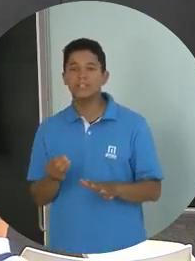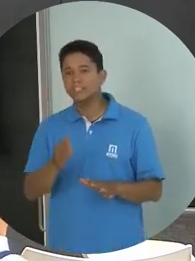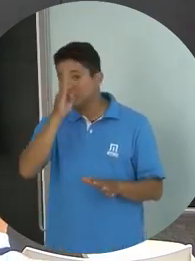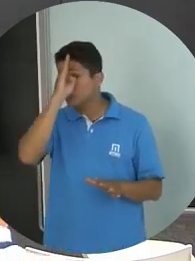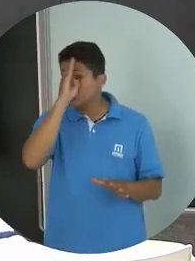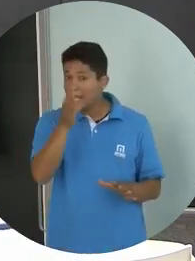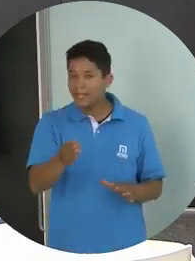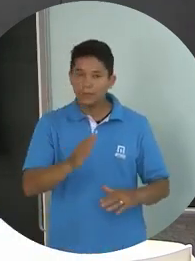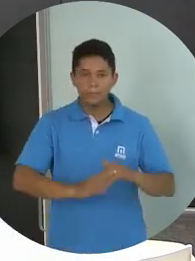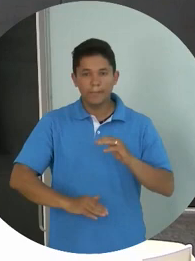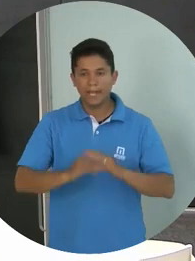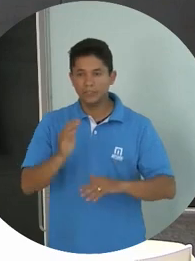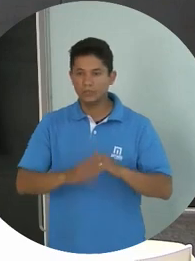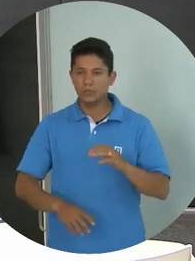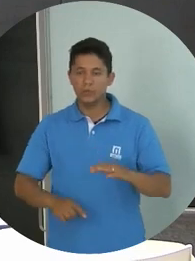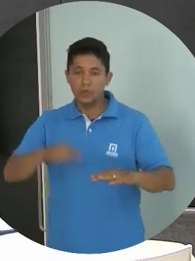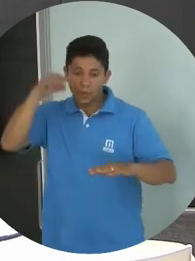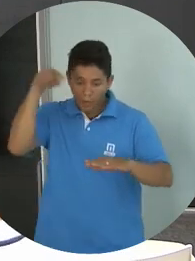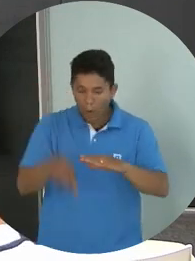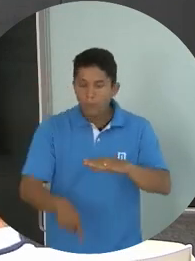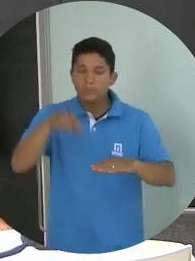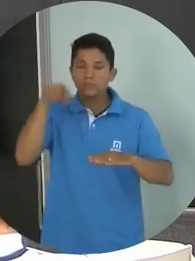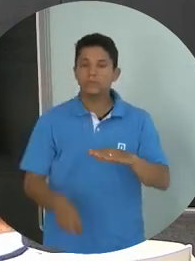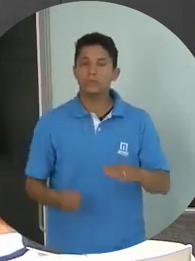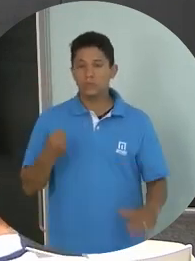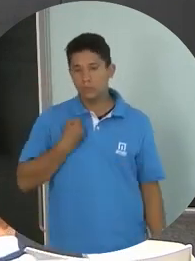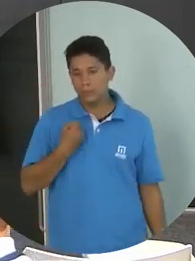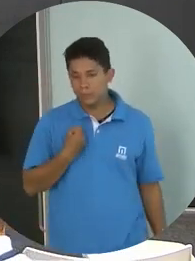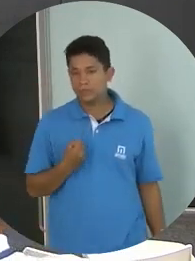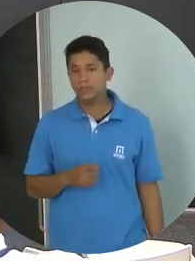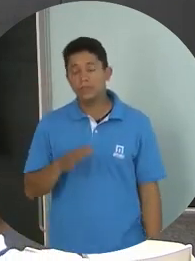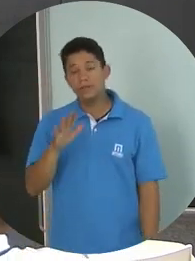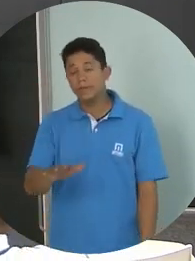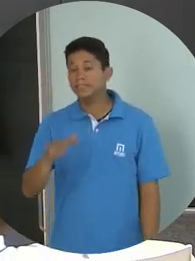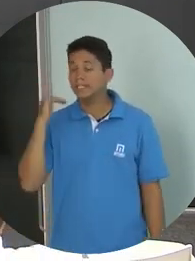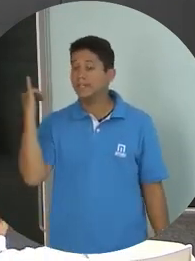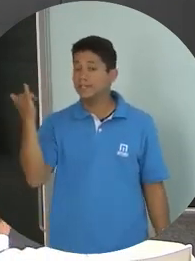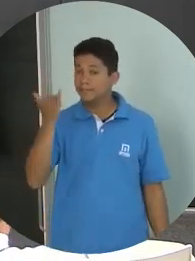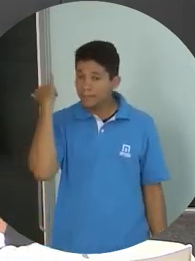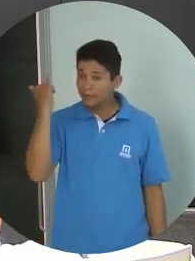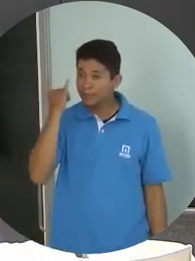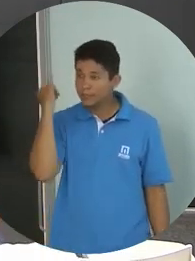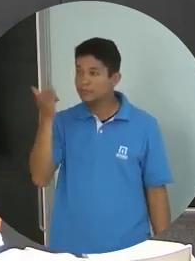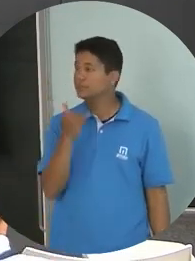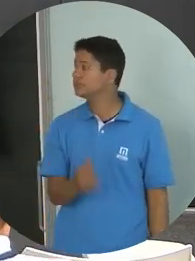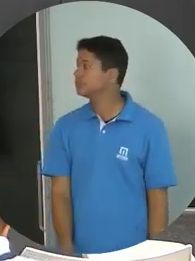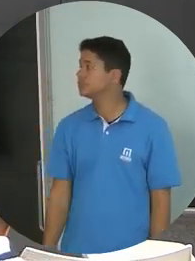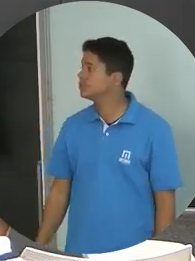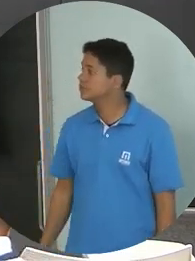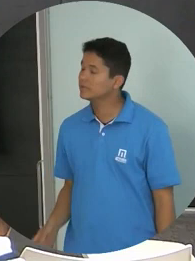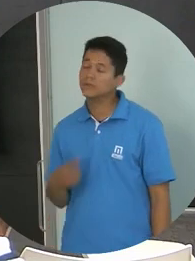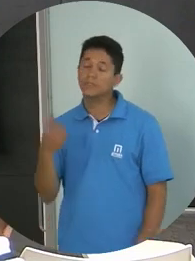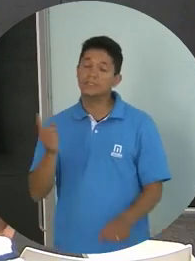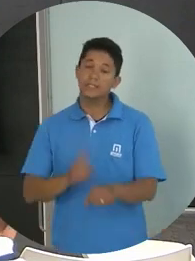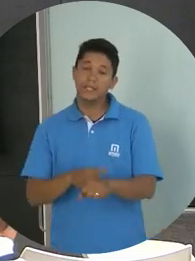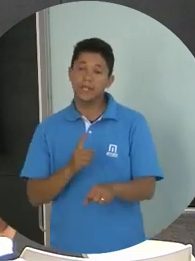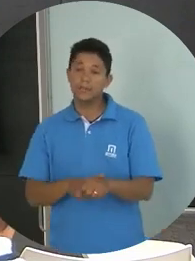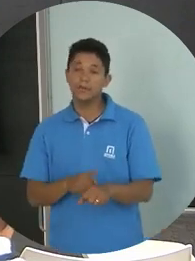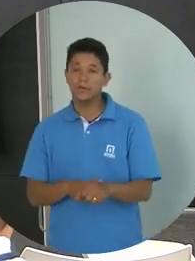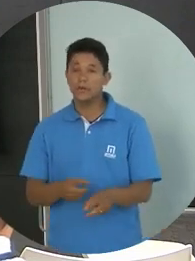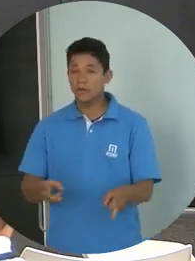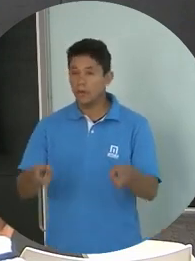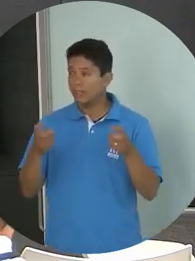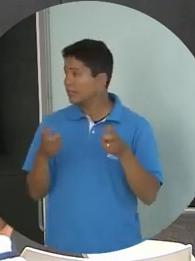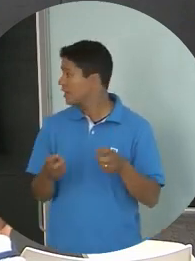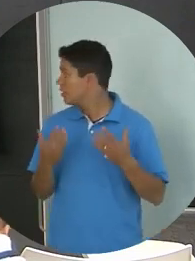com o número de golpes, mas é fundamental também, se a gente tem realmente tempo, coletar corpos de